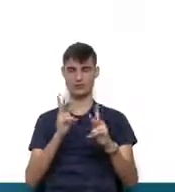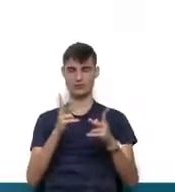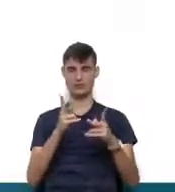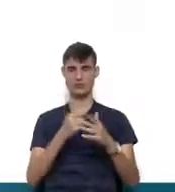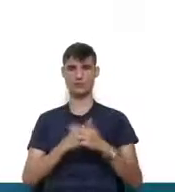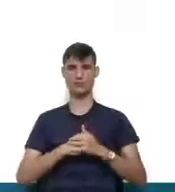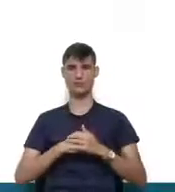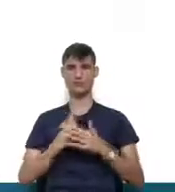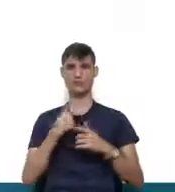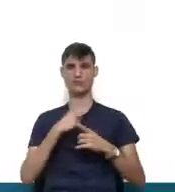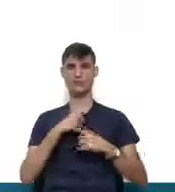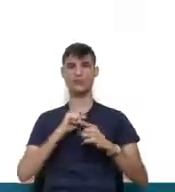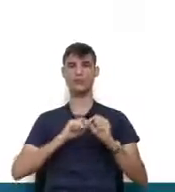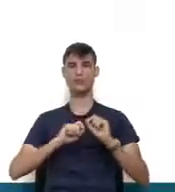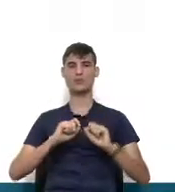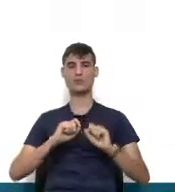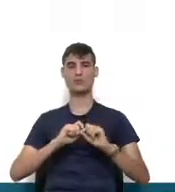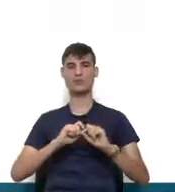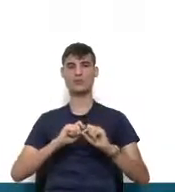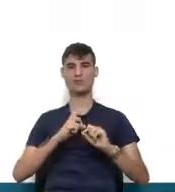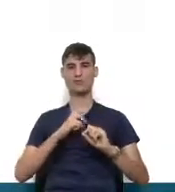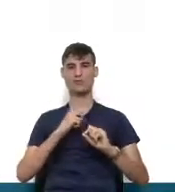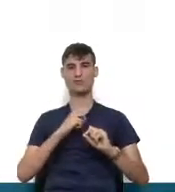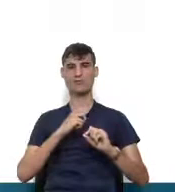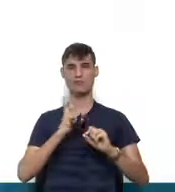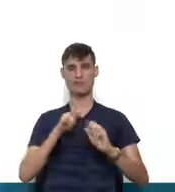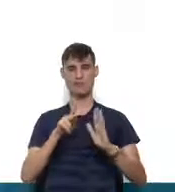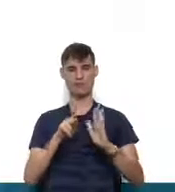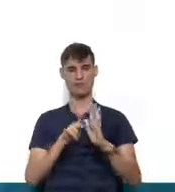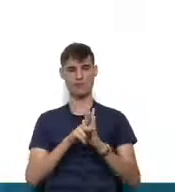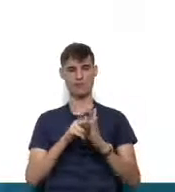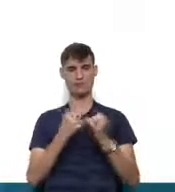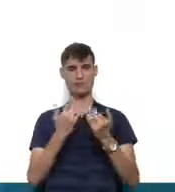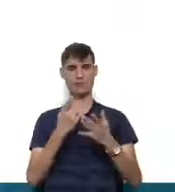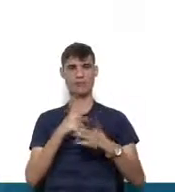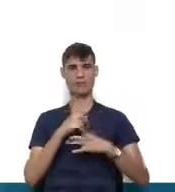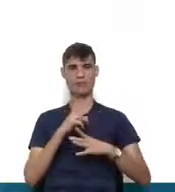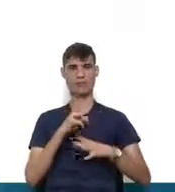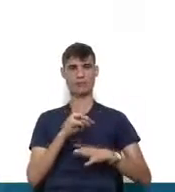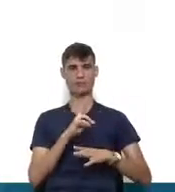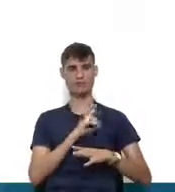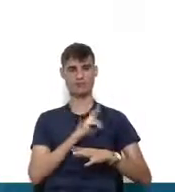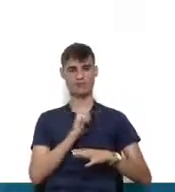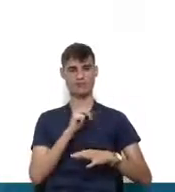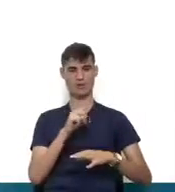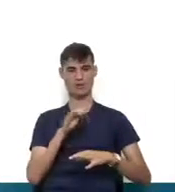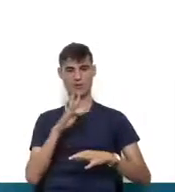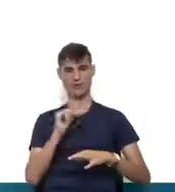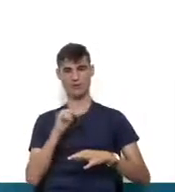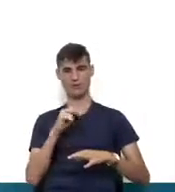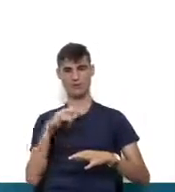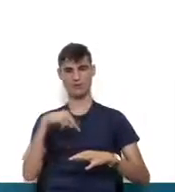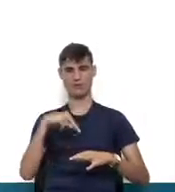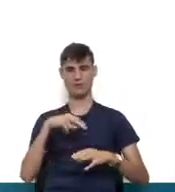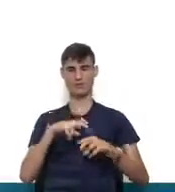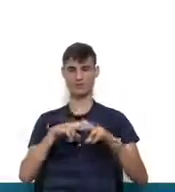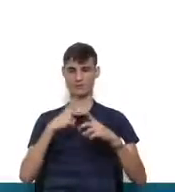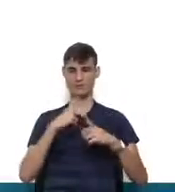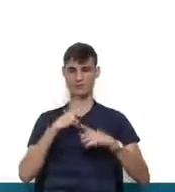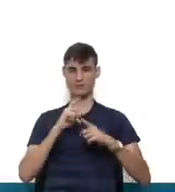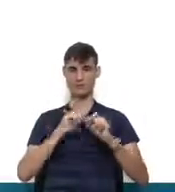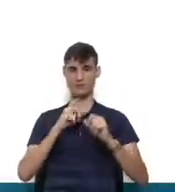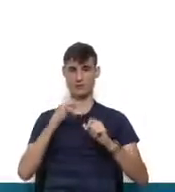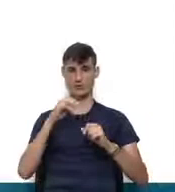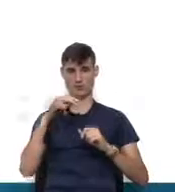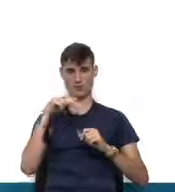aqui, nós vamos ter esse fragmento quando representa o meu alfa n, tá? Então, nós temos que considerar que